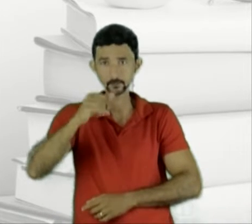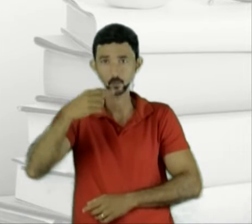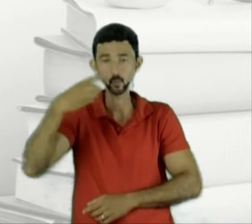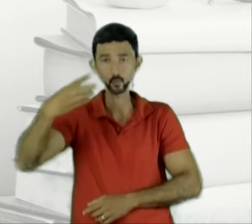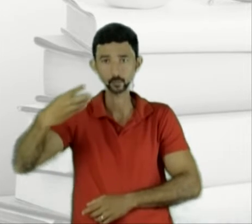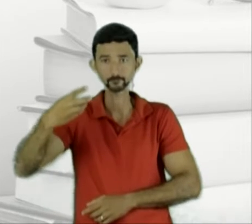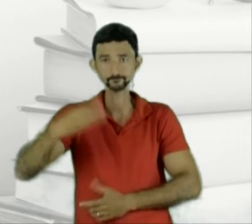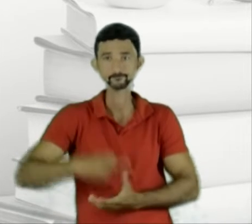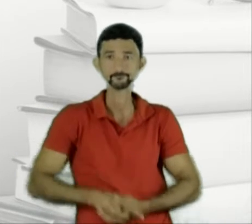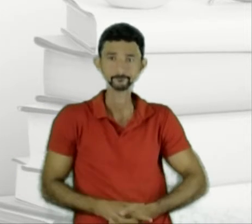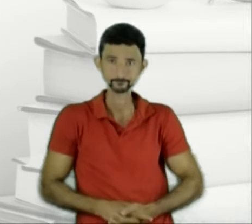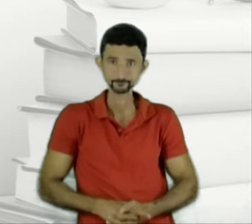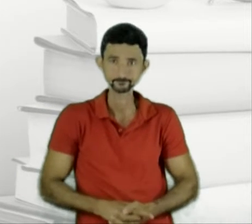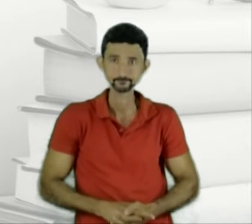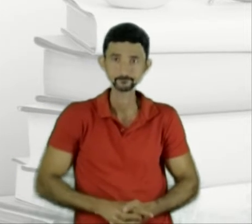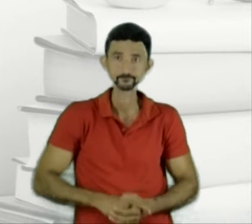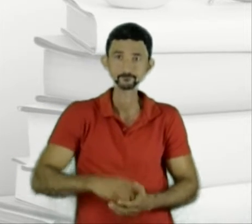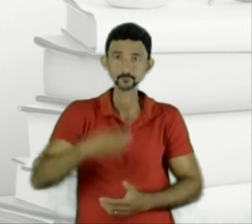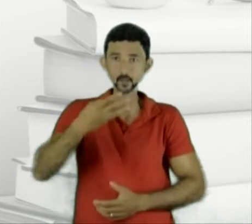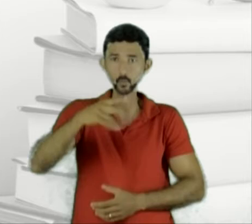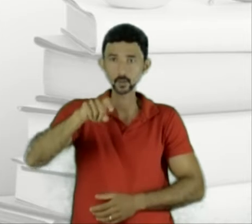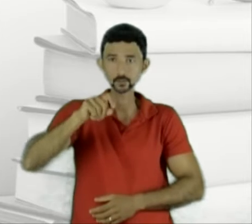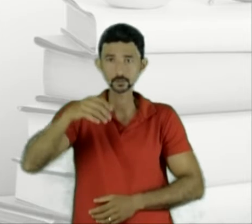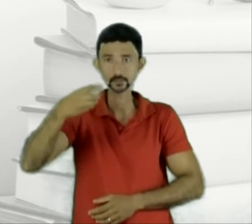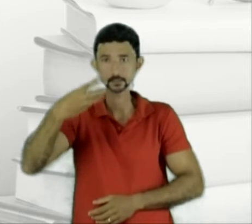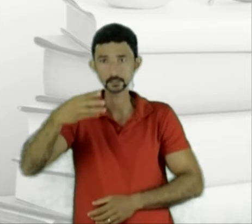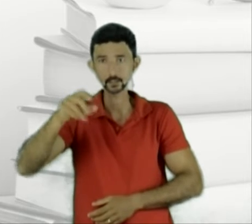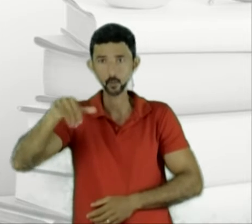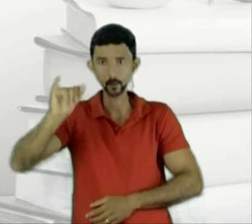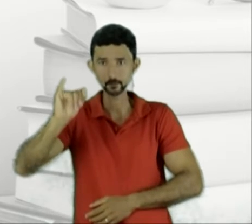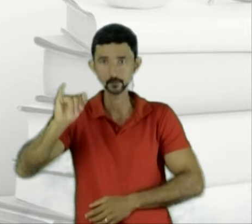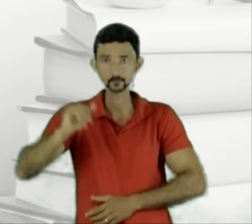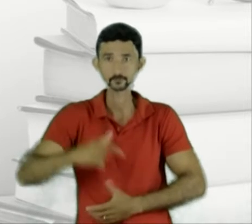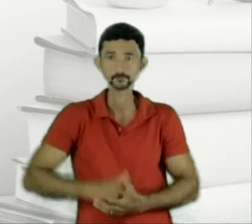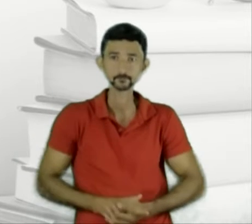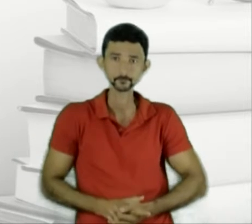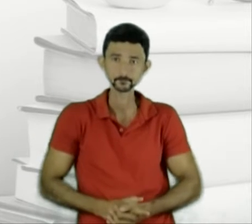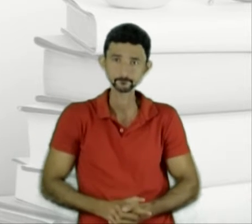do y é 3. E no 4x ao cubo y,